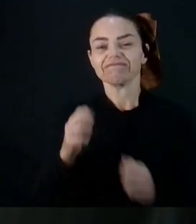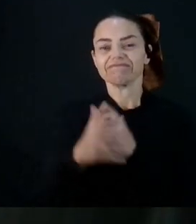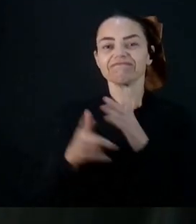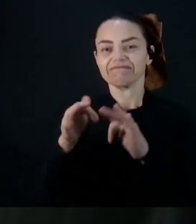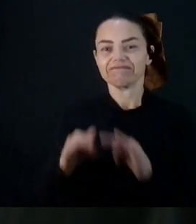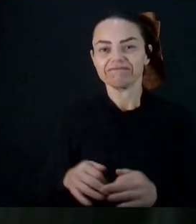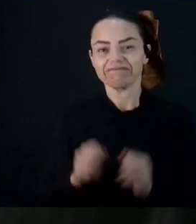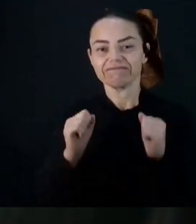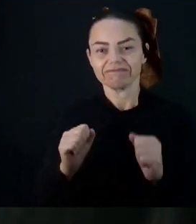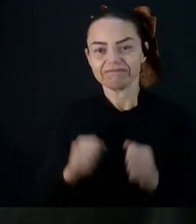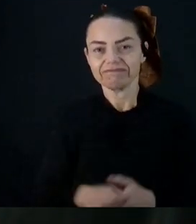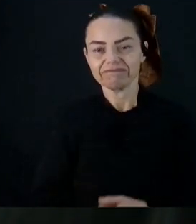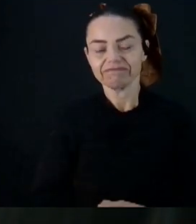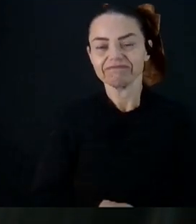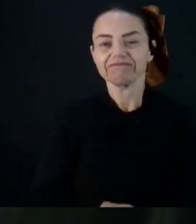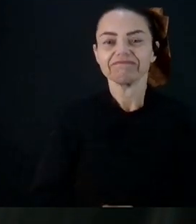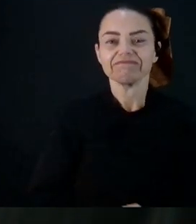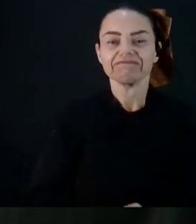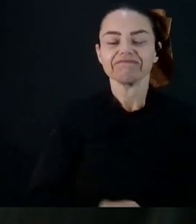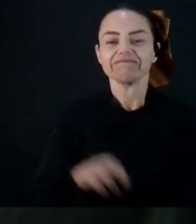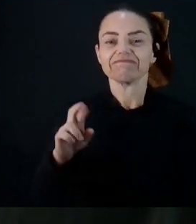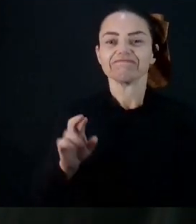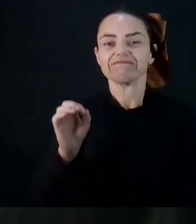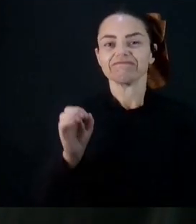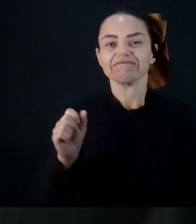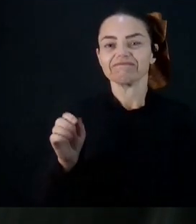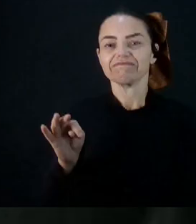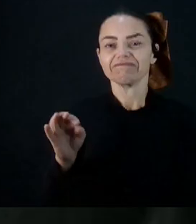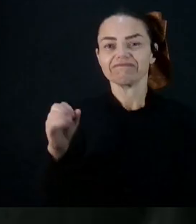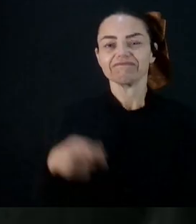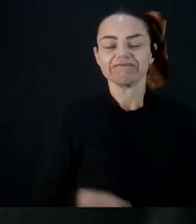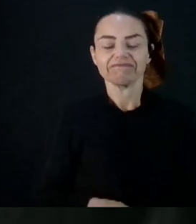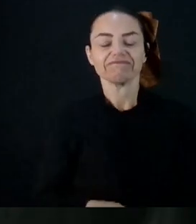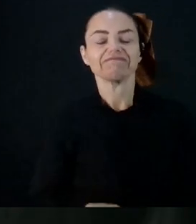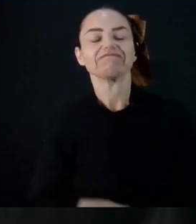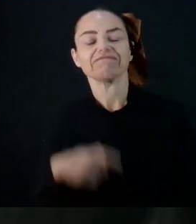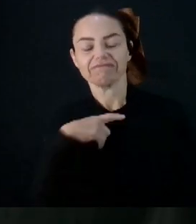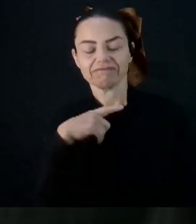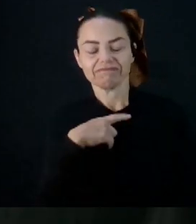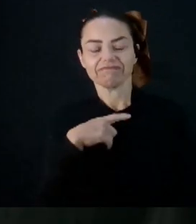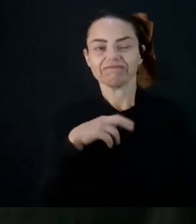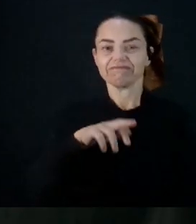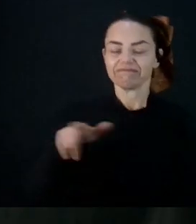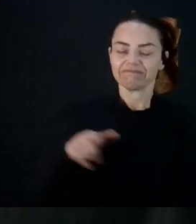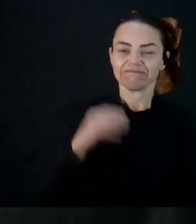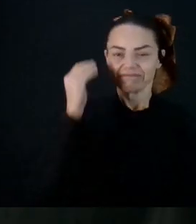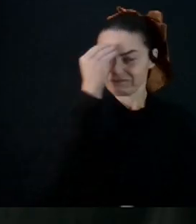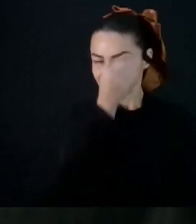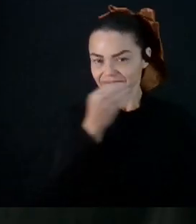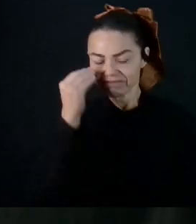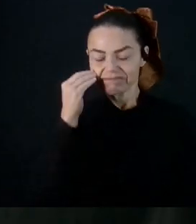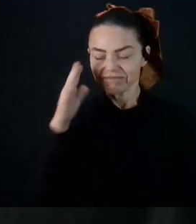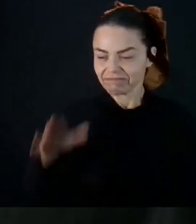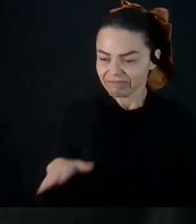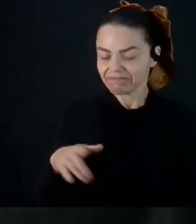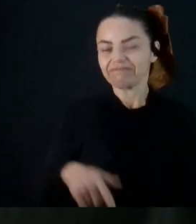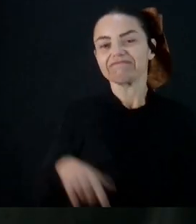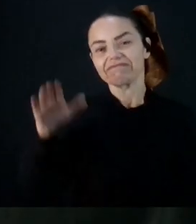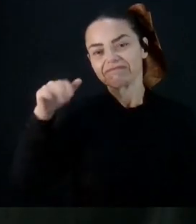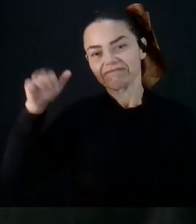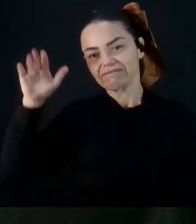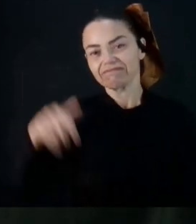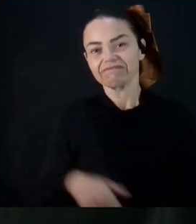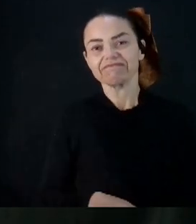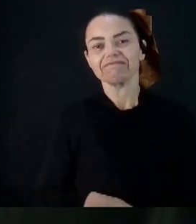ser? Então vamos lá, o Roberto Almeida do Taquaral. Existe diferença entre maquiagens infantis e adultas